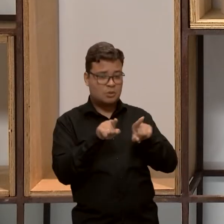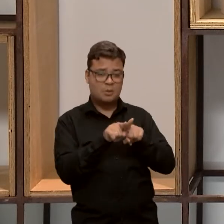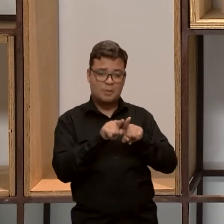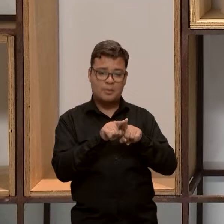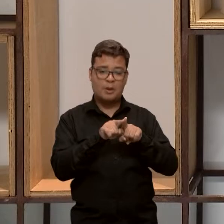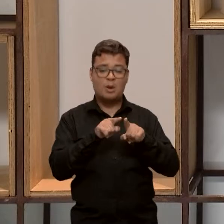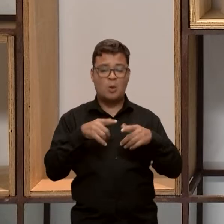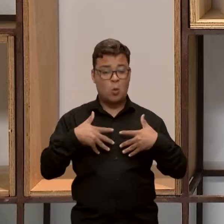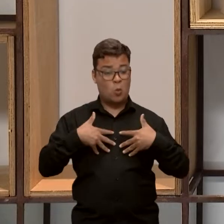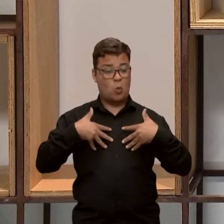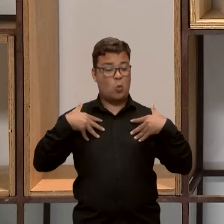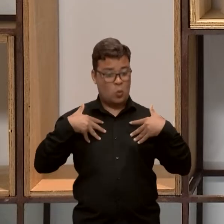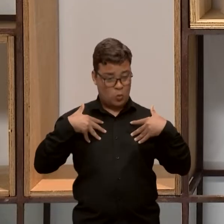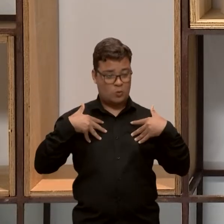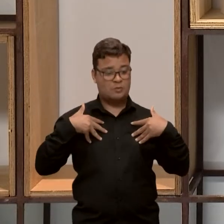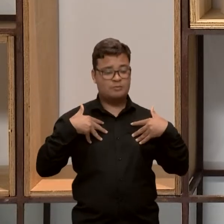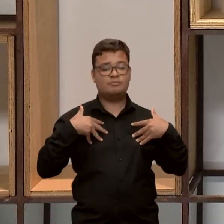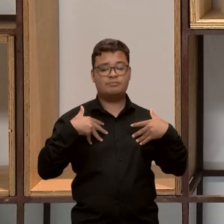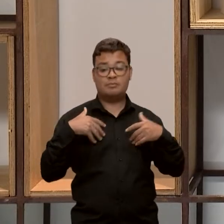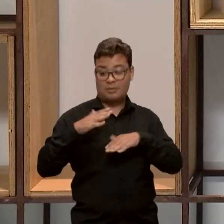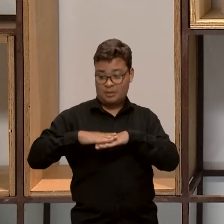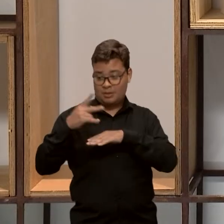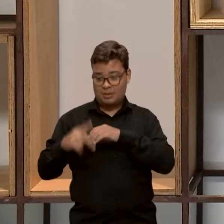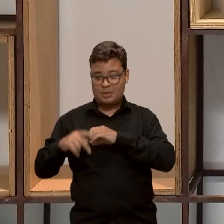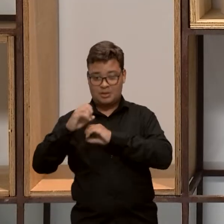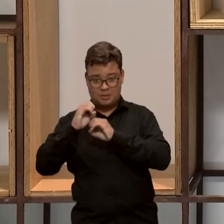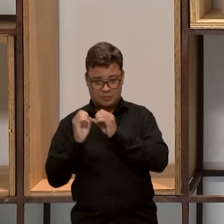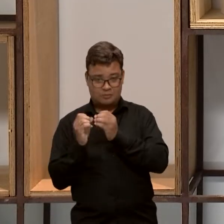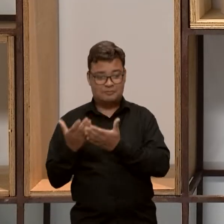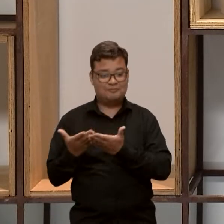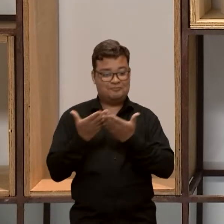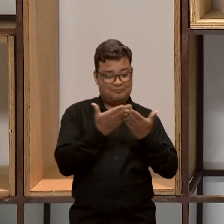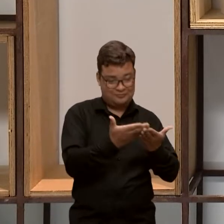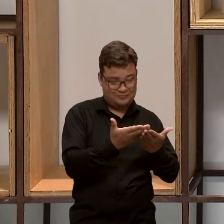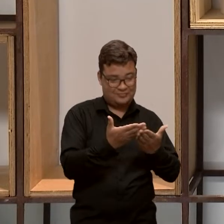honrarias que são concedidos pela Universidade Federal de Goiás.